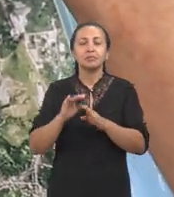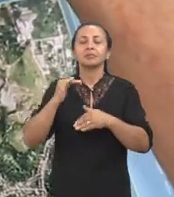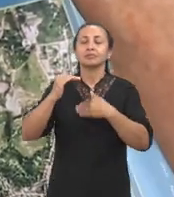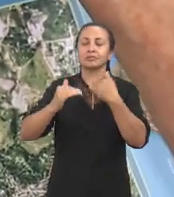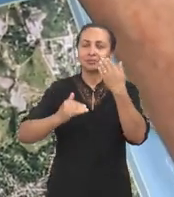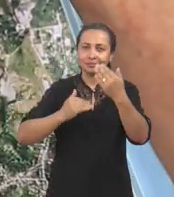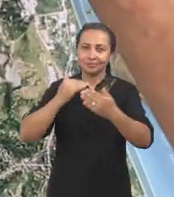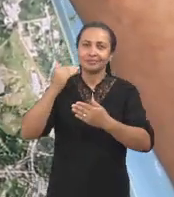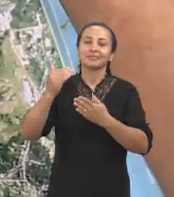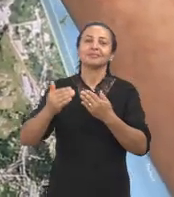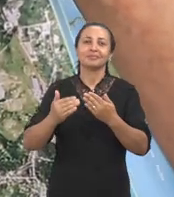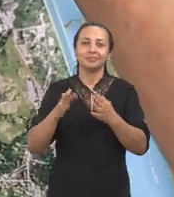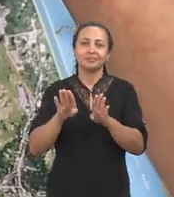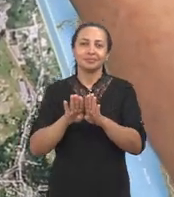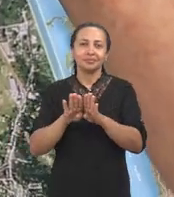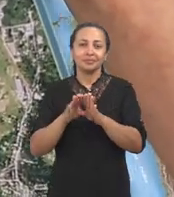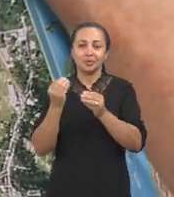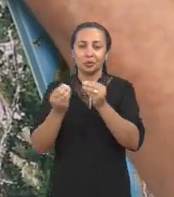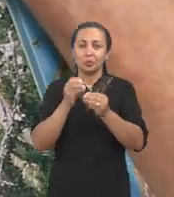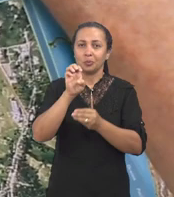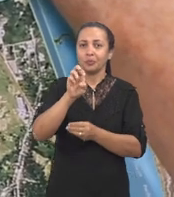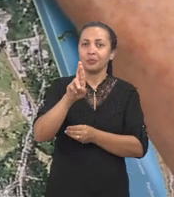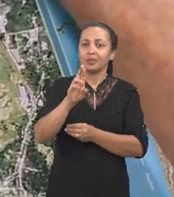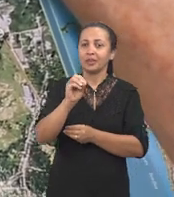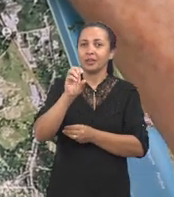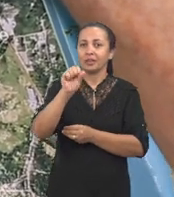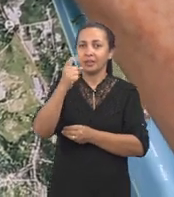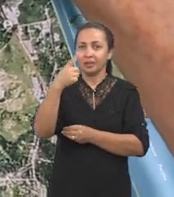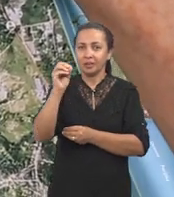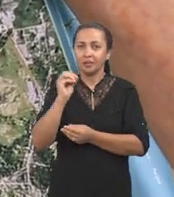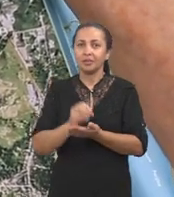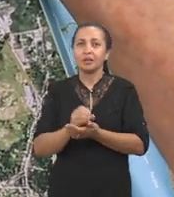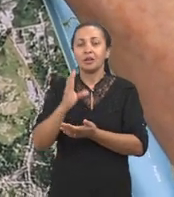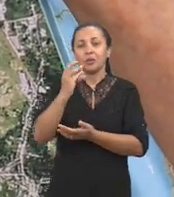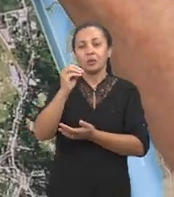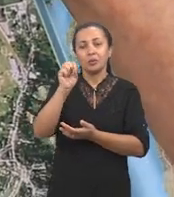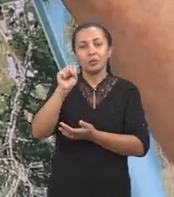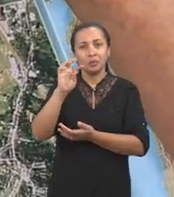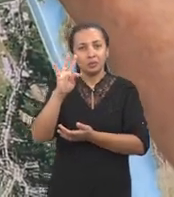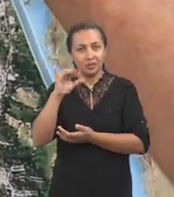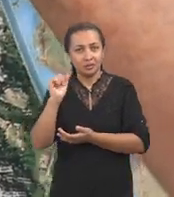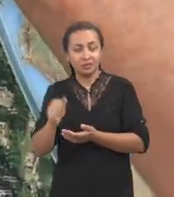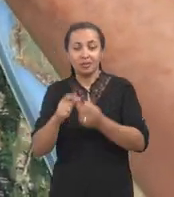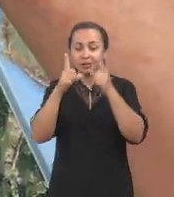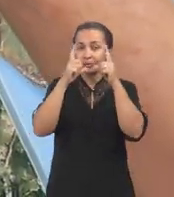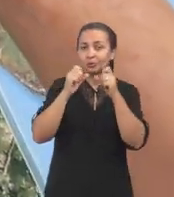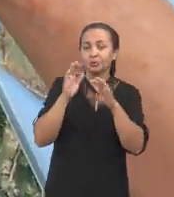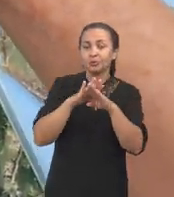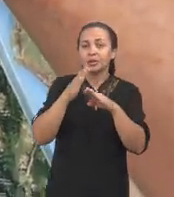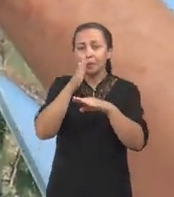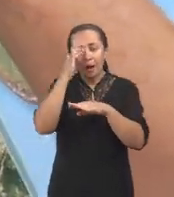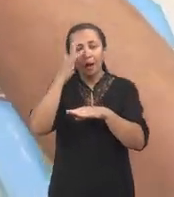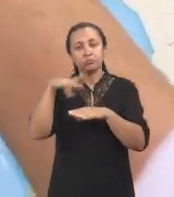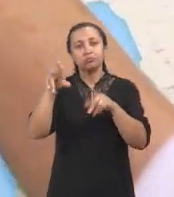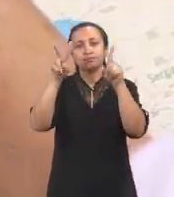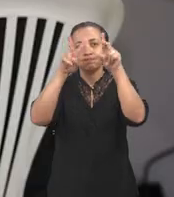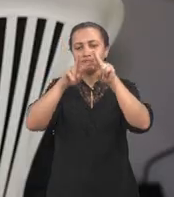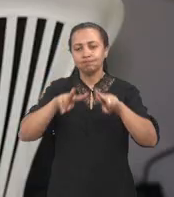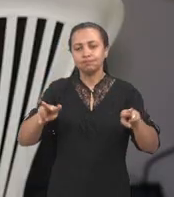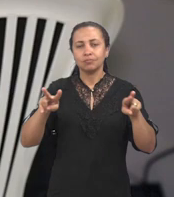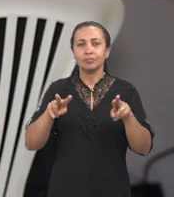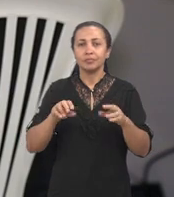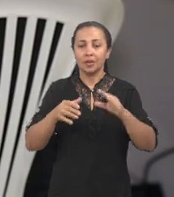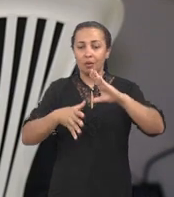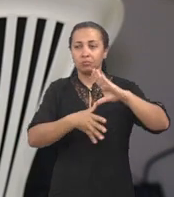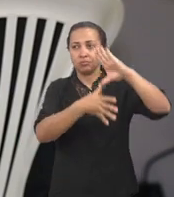os processos ativos como a erosão Costeira utilizam que margem esquecer sensoriamento remoto